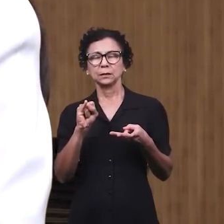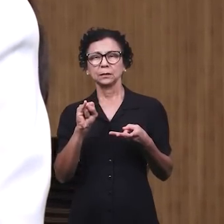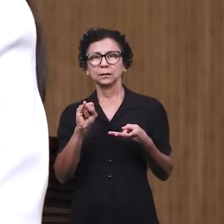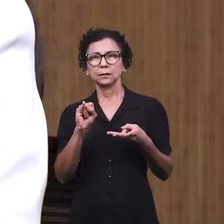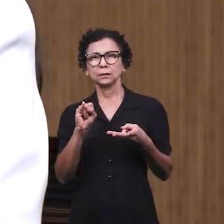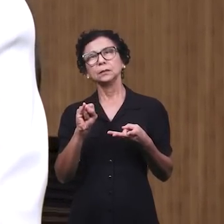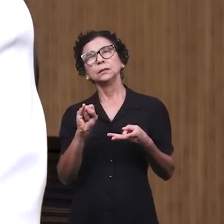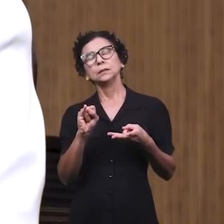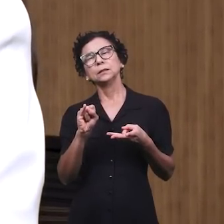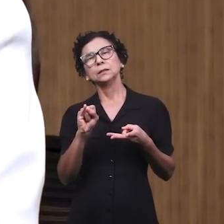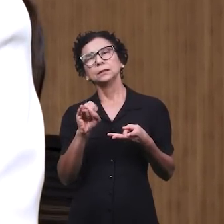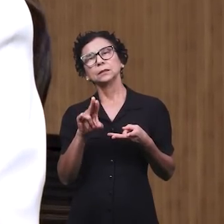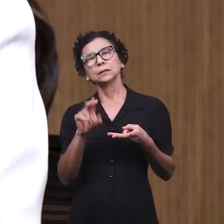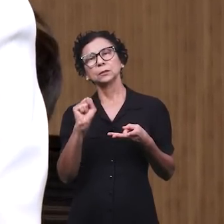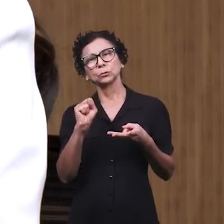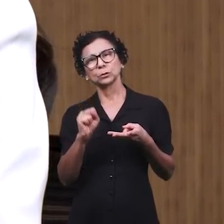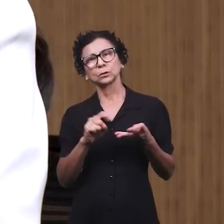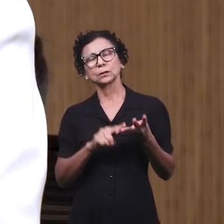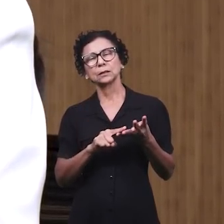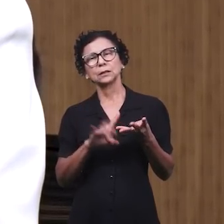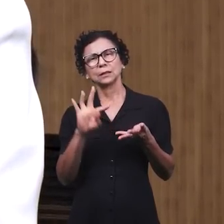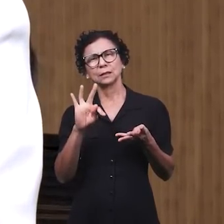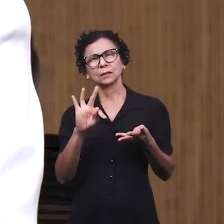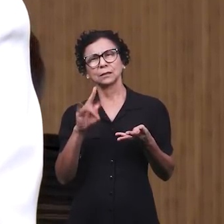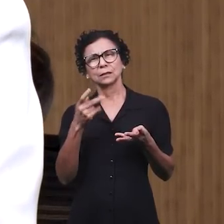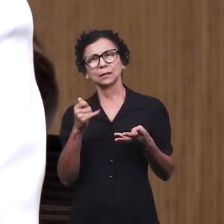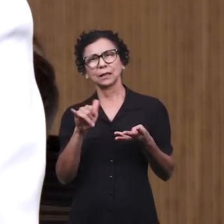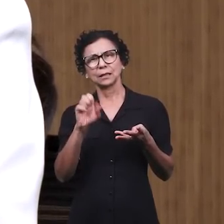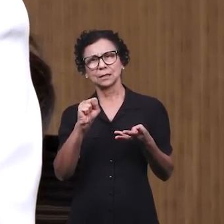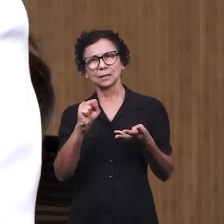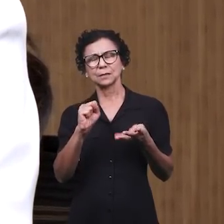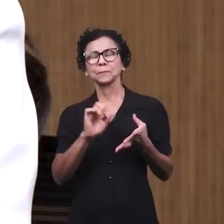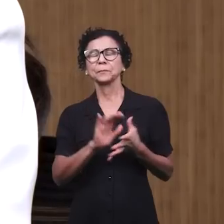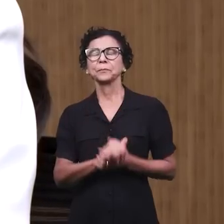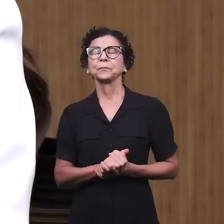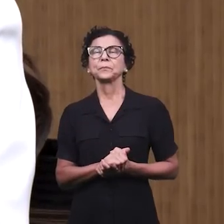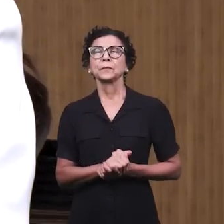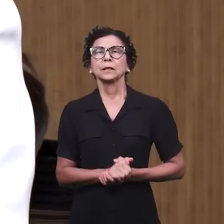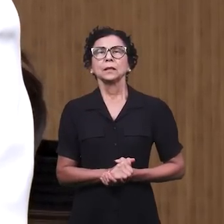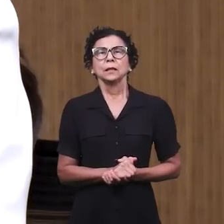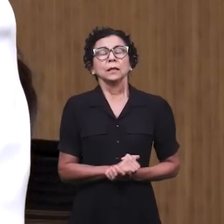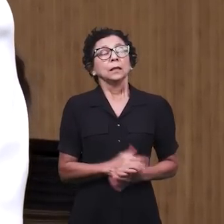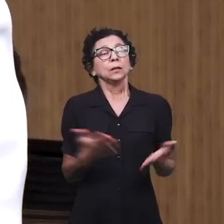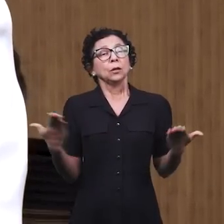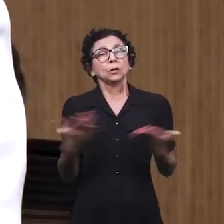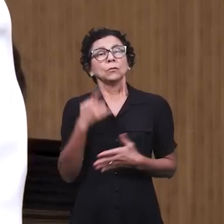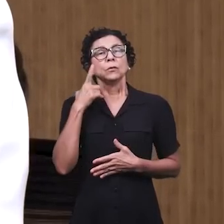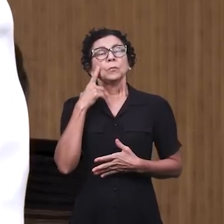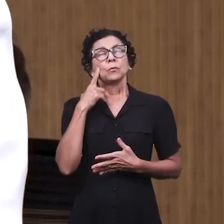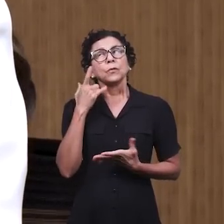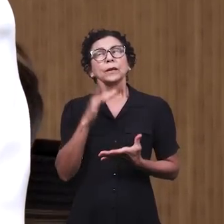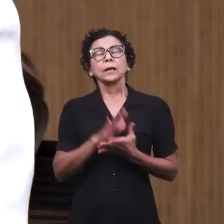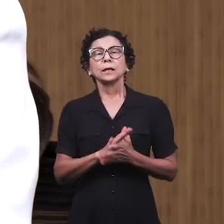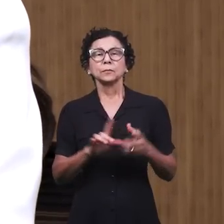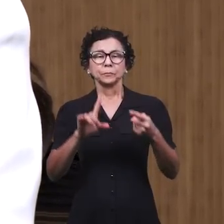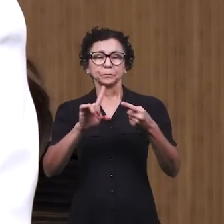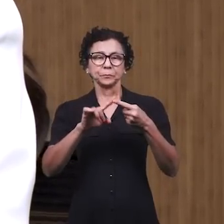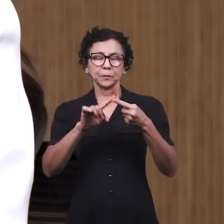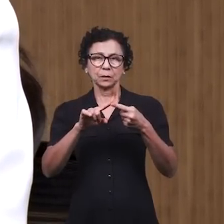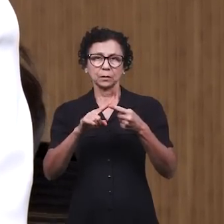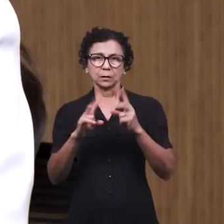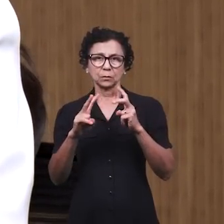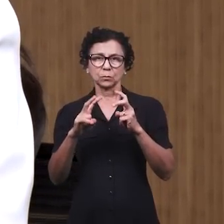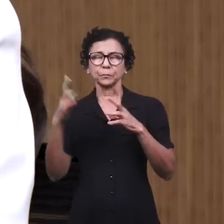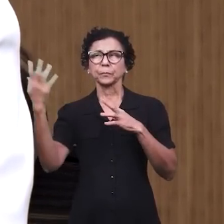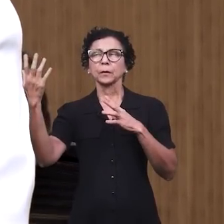É um tema muito importante, né? Sempre nós observamos que há o culto profético, depois vem o